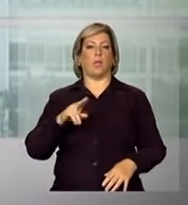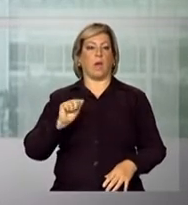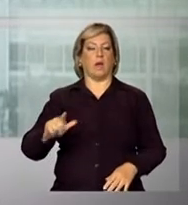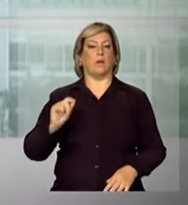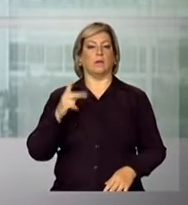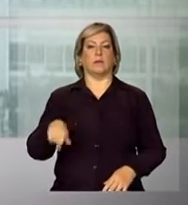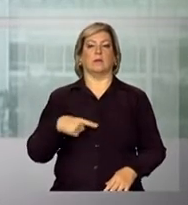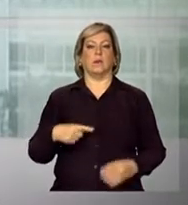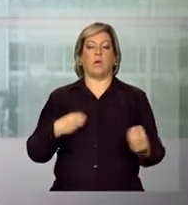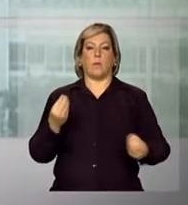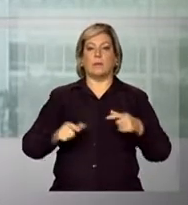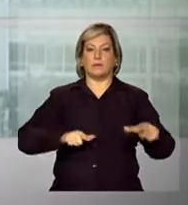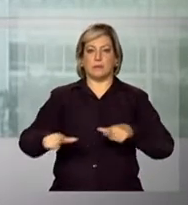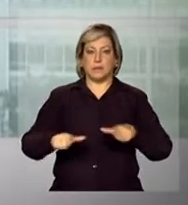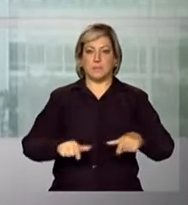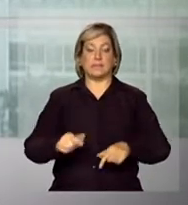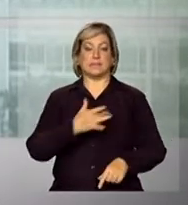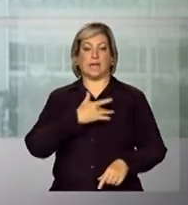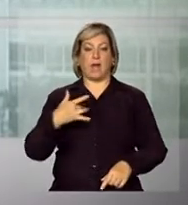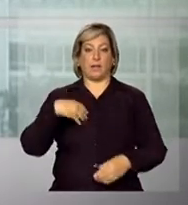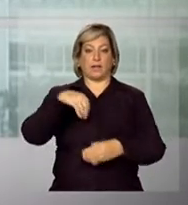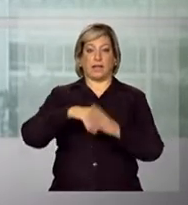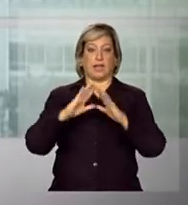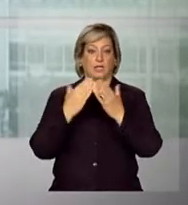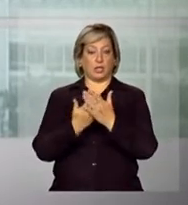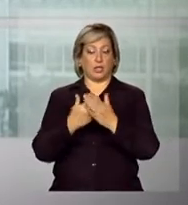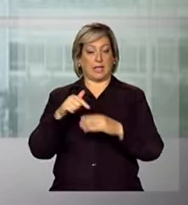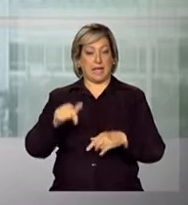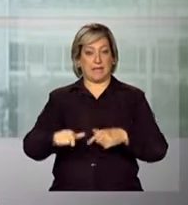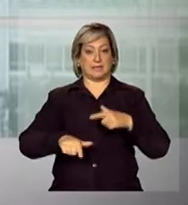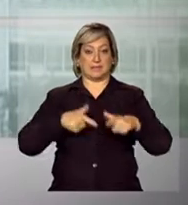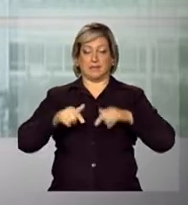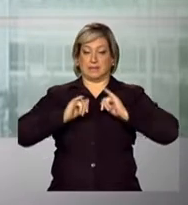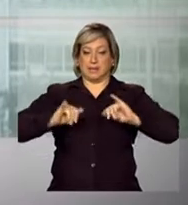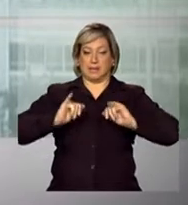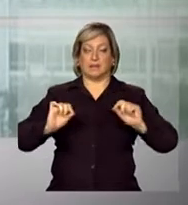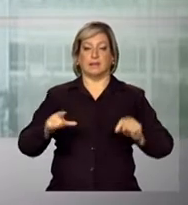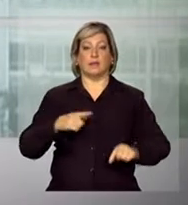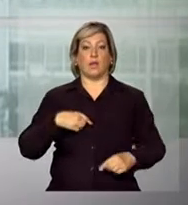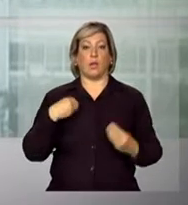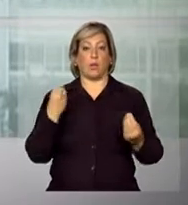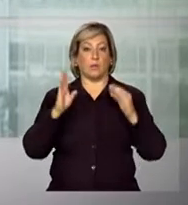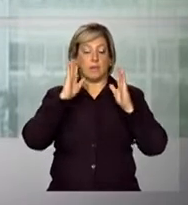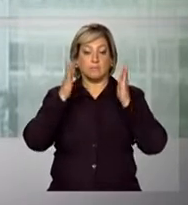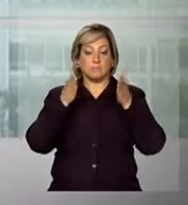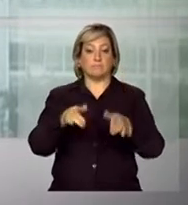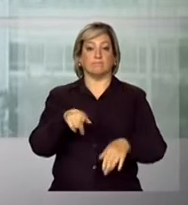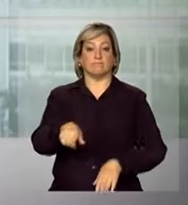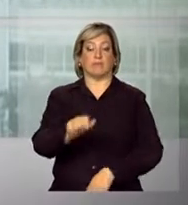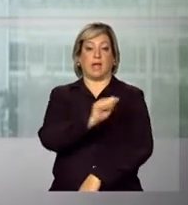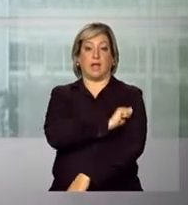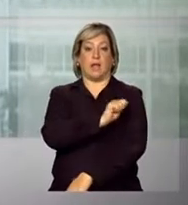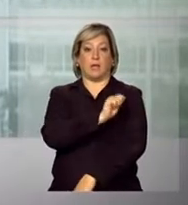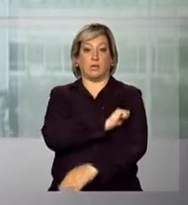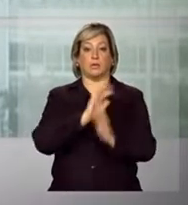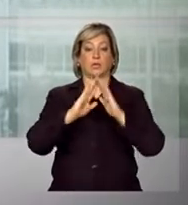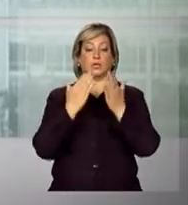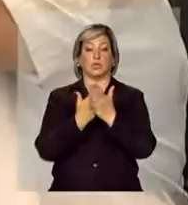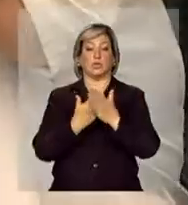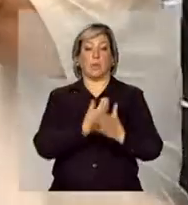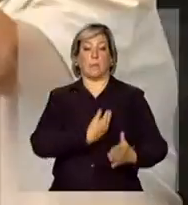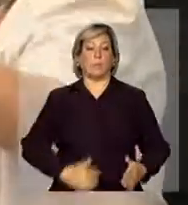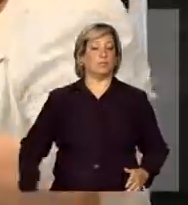mobilização saúde na escola a campanha tem como foco alunos das escolas públicas do Brasil inteiro